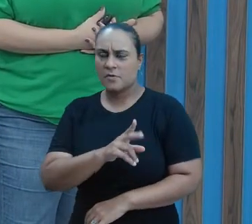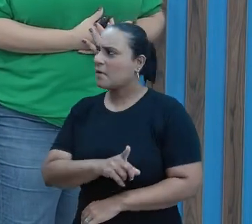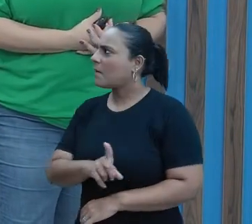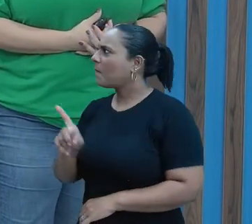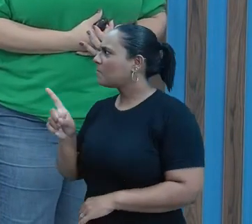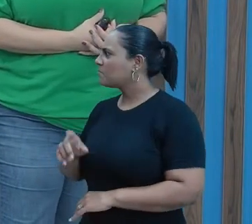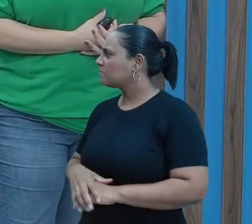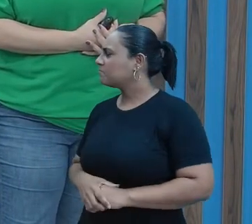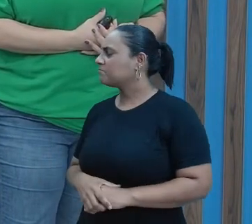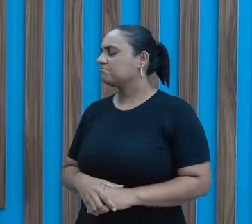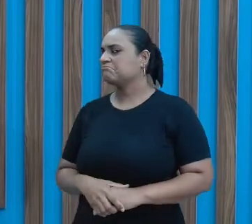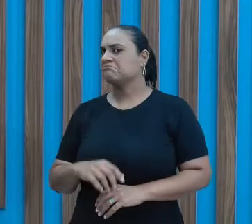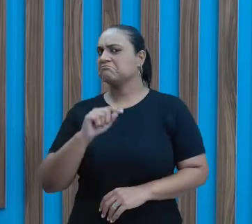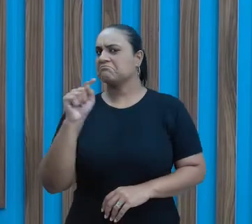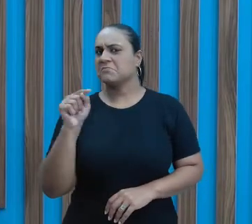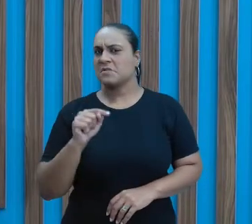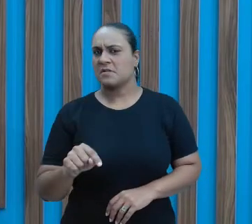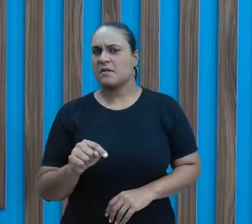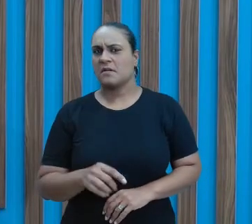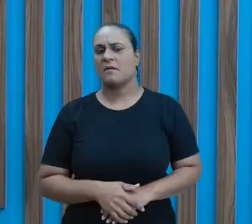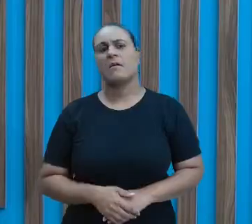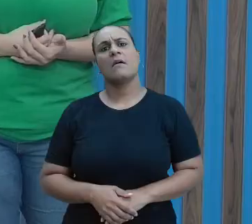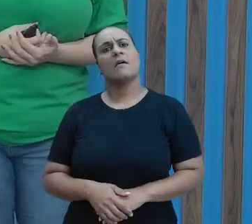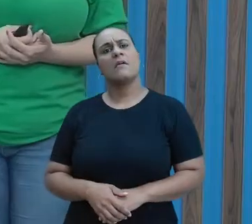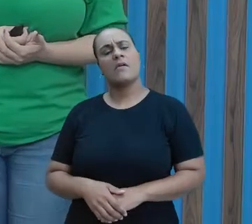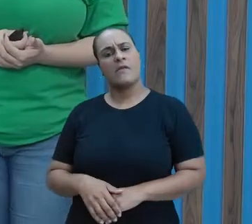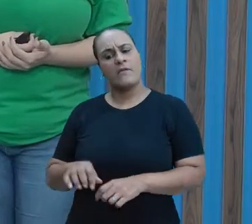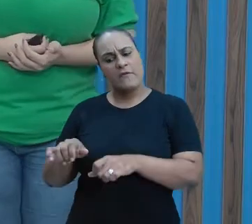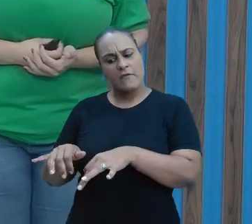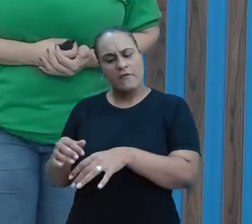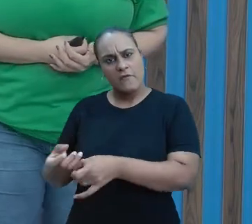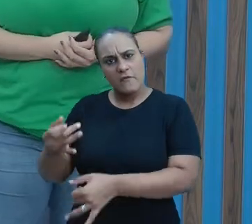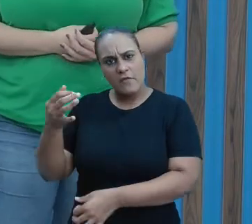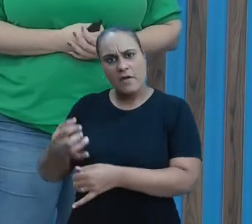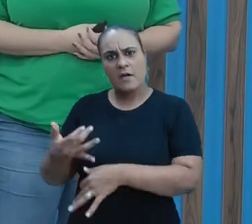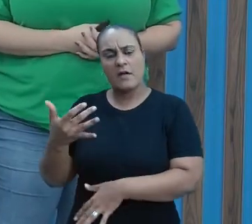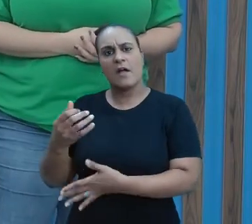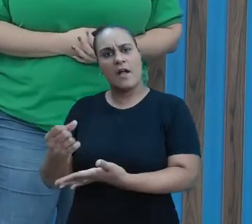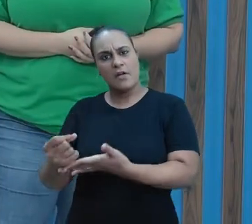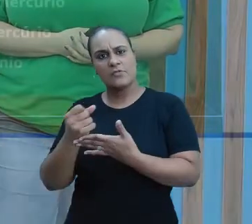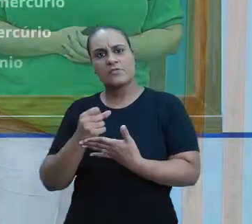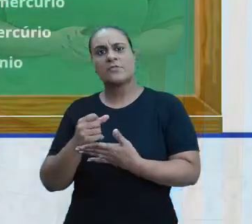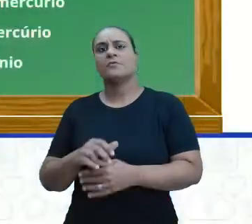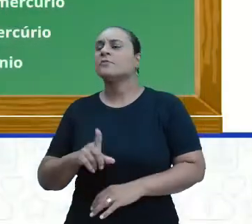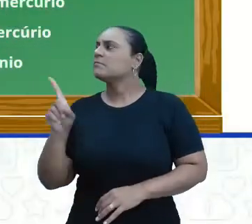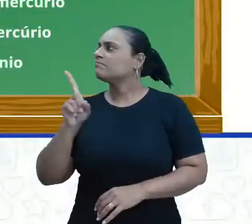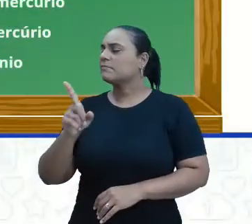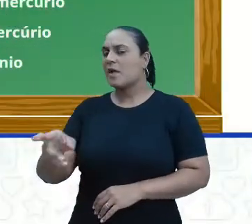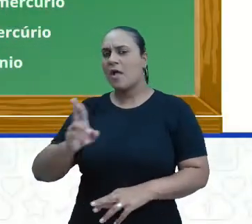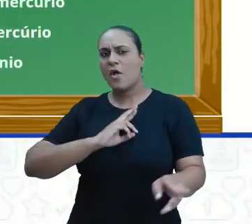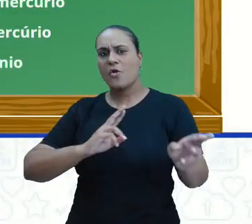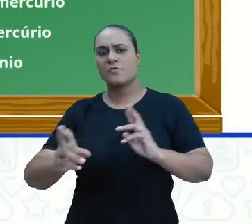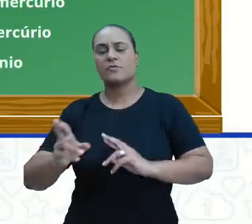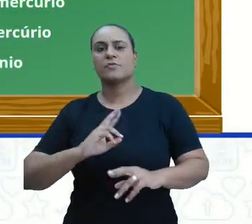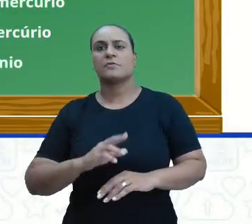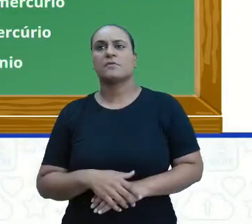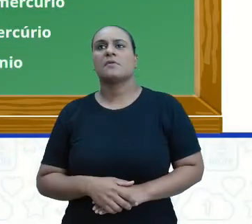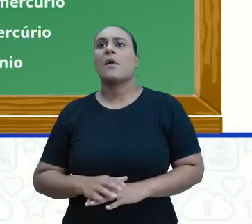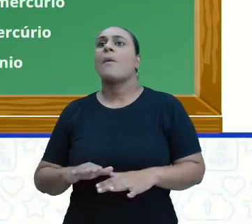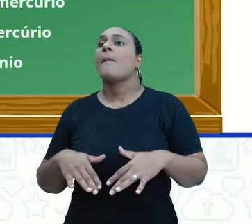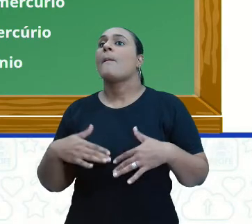pergunta? Será? Gente, vai lá, ajuda a gente aí a responder essa pergunta. Quais são